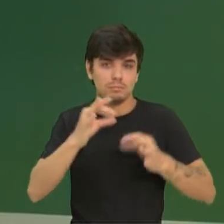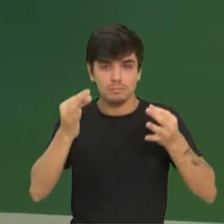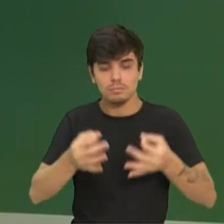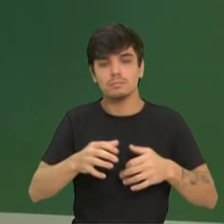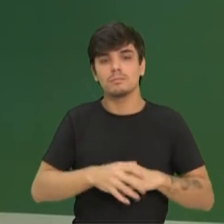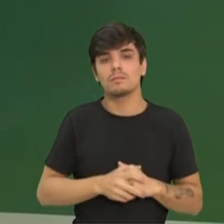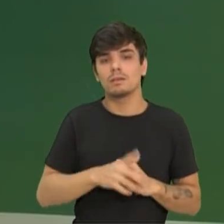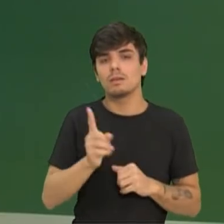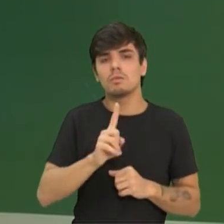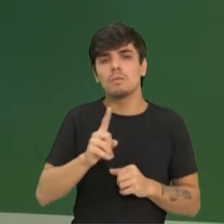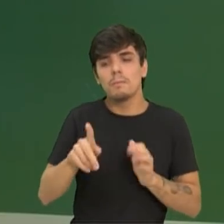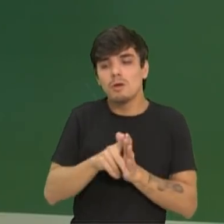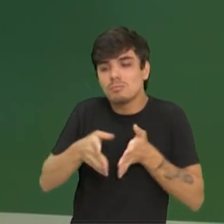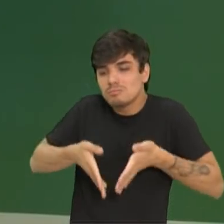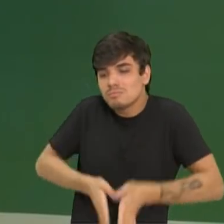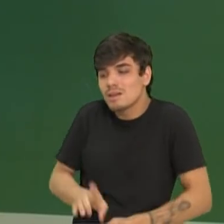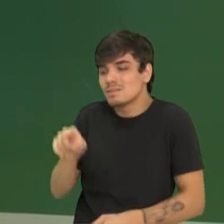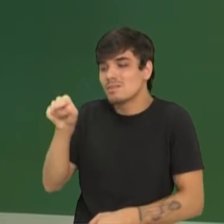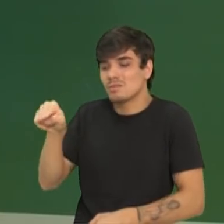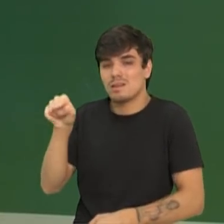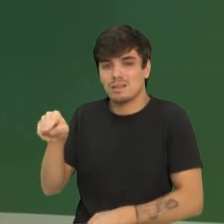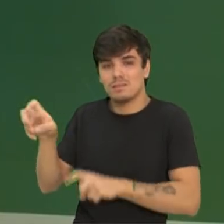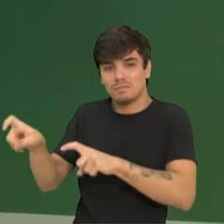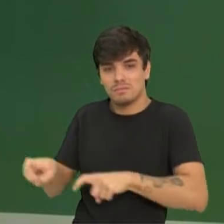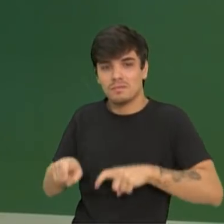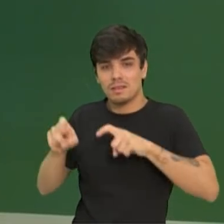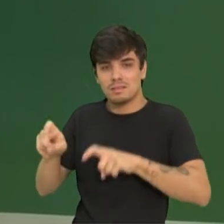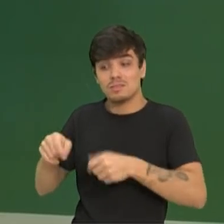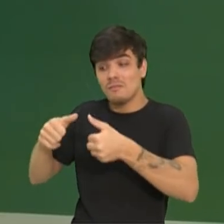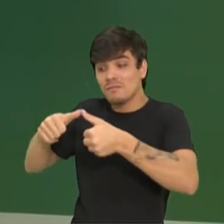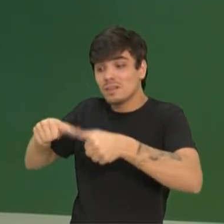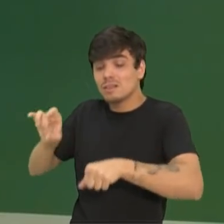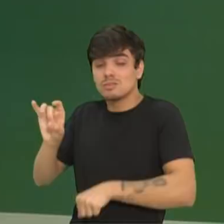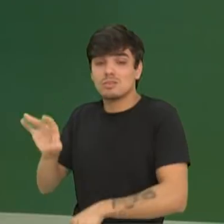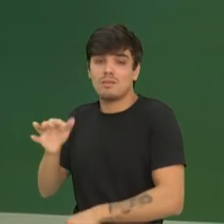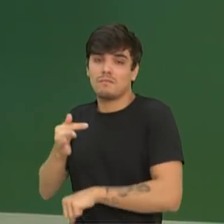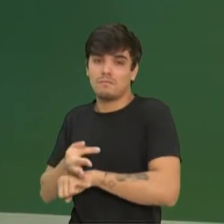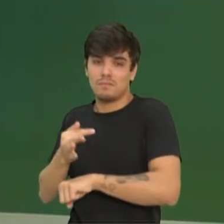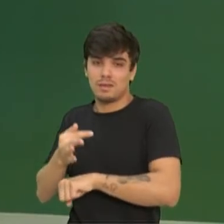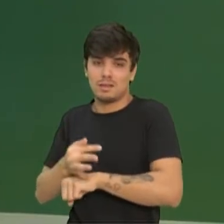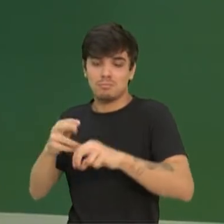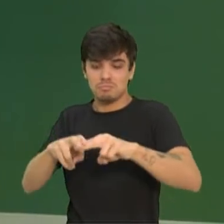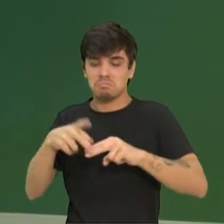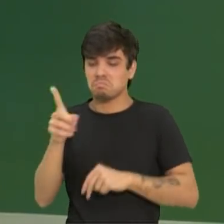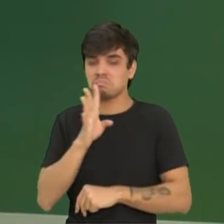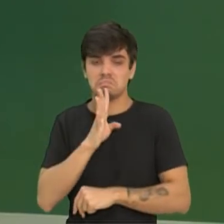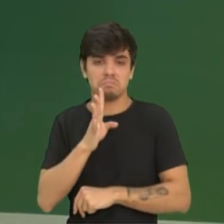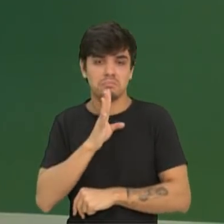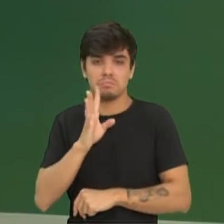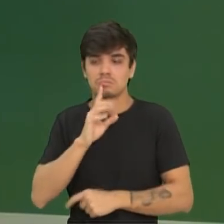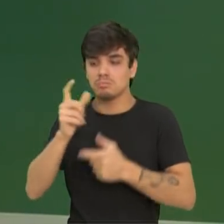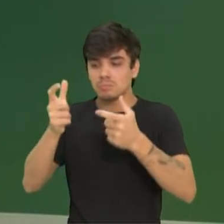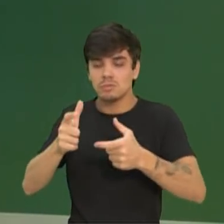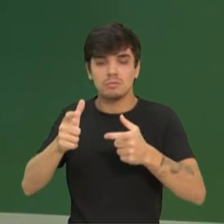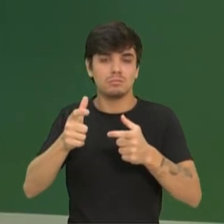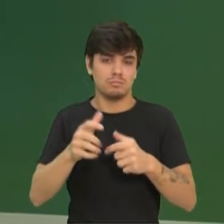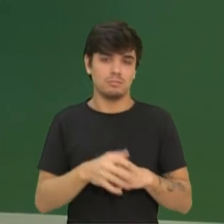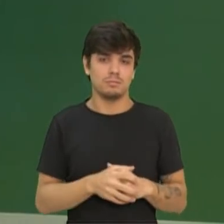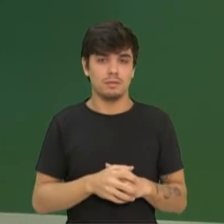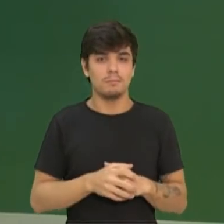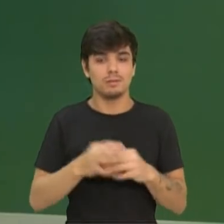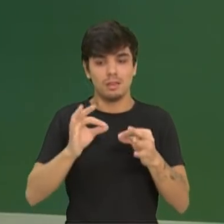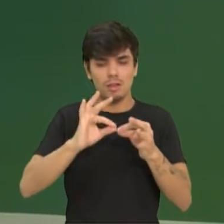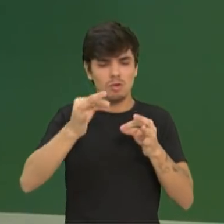não moram ali, eles só passam as férias. Então, eles não têm conhecimento da área. Então, indo muito longe, poderão